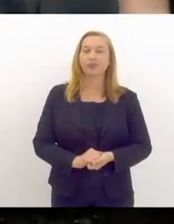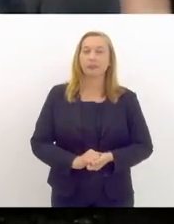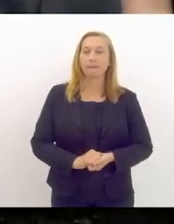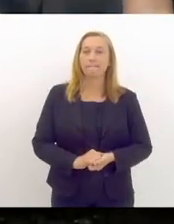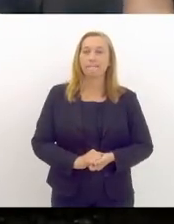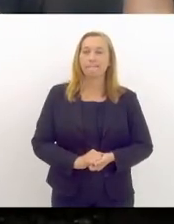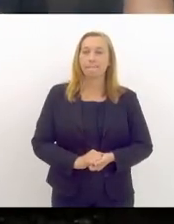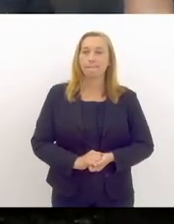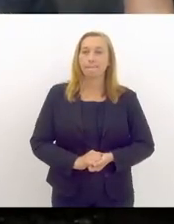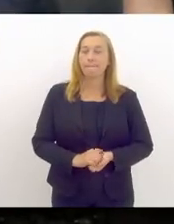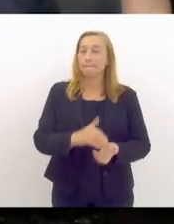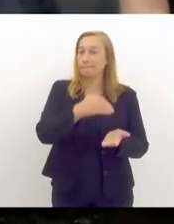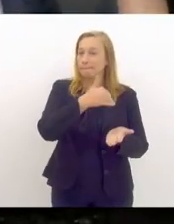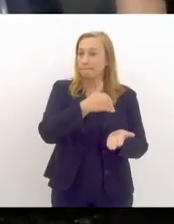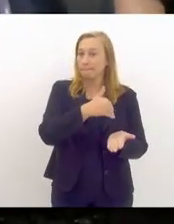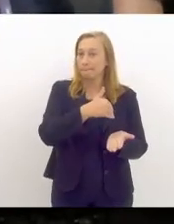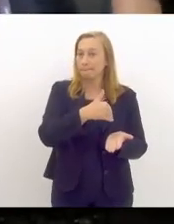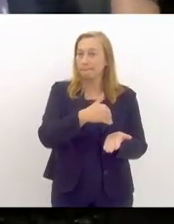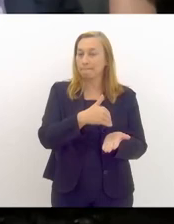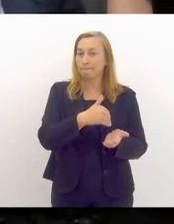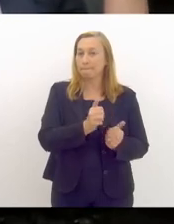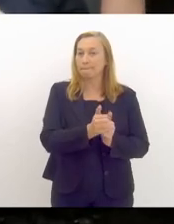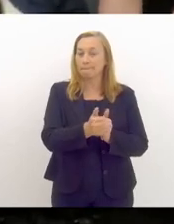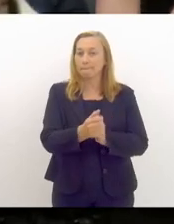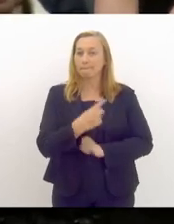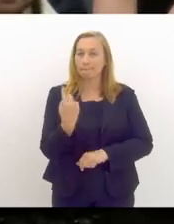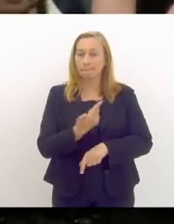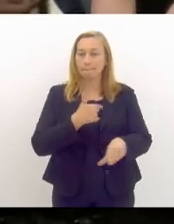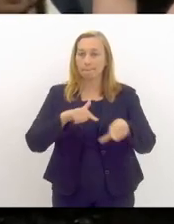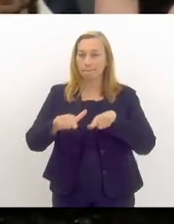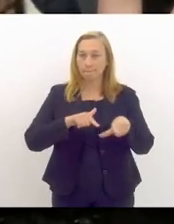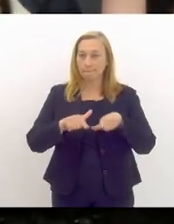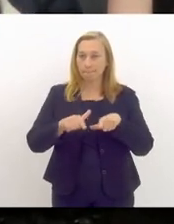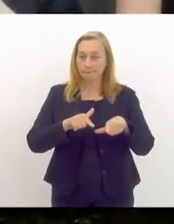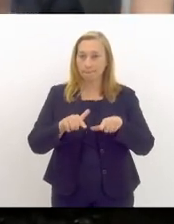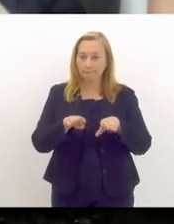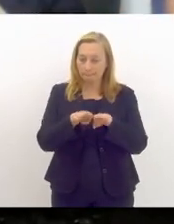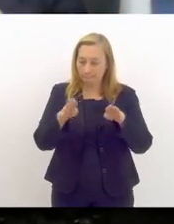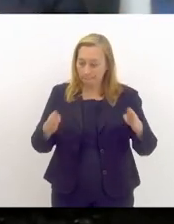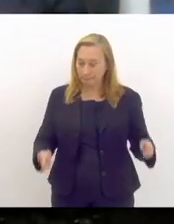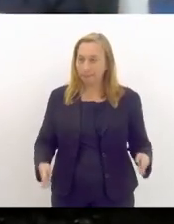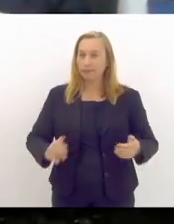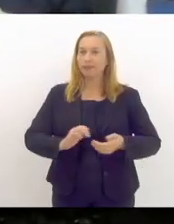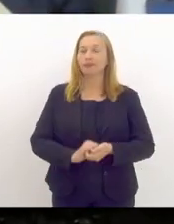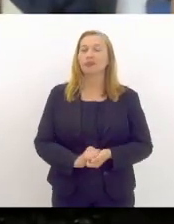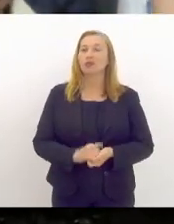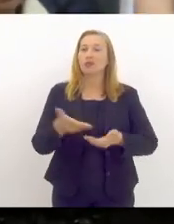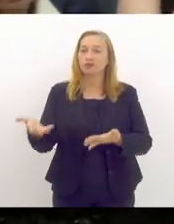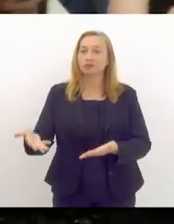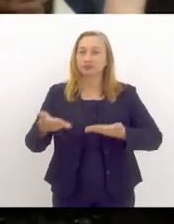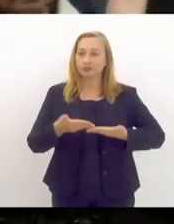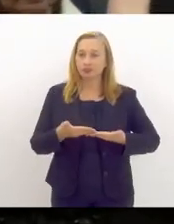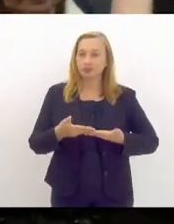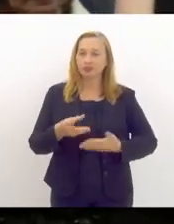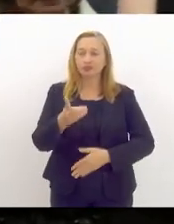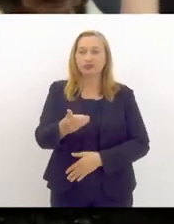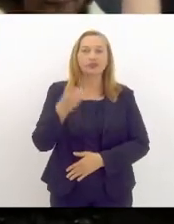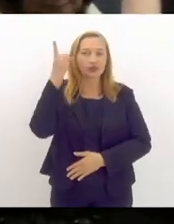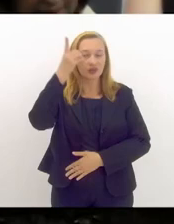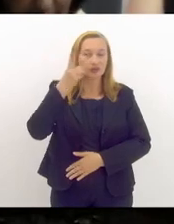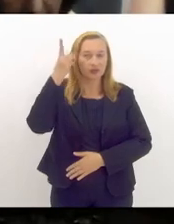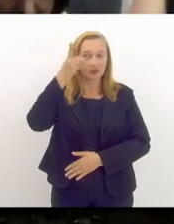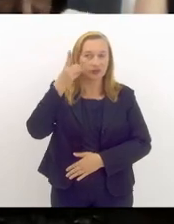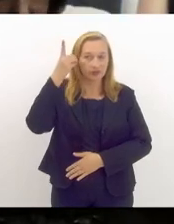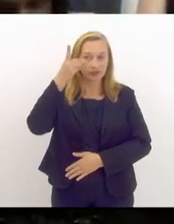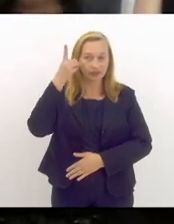Para secretariar os nossos trabalhos dessa mesa, convido a deputada